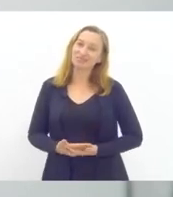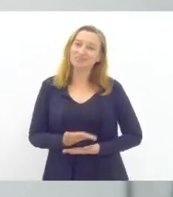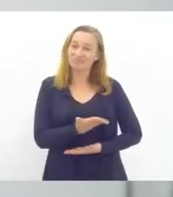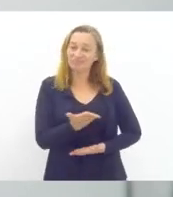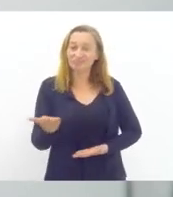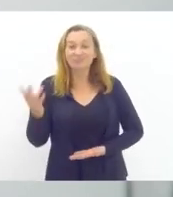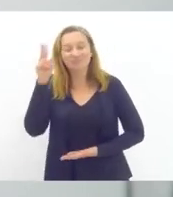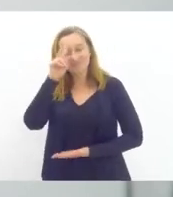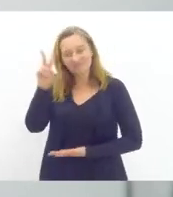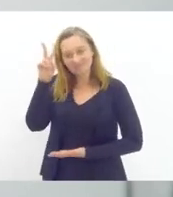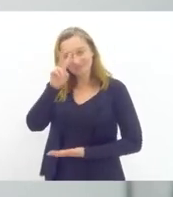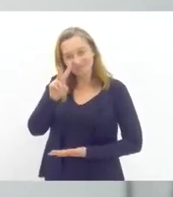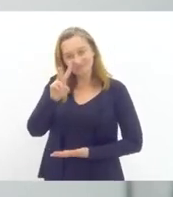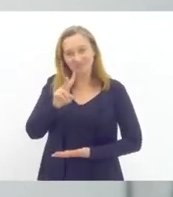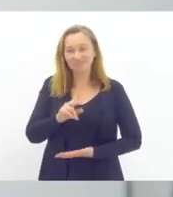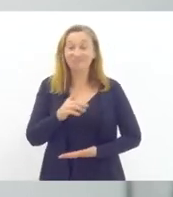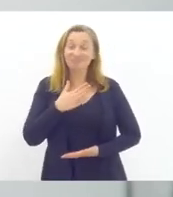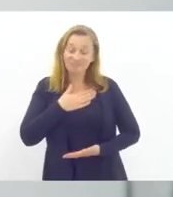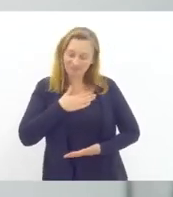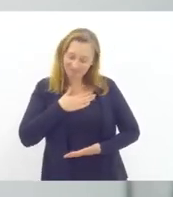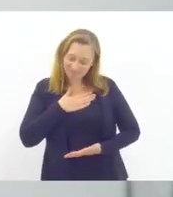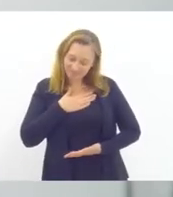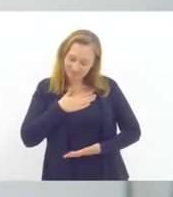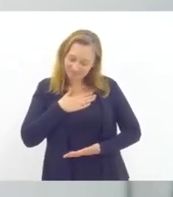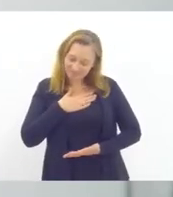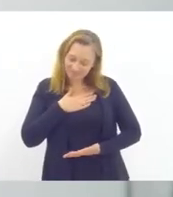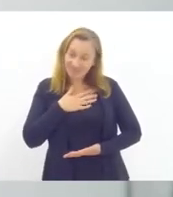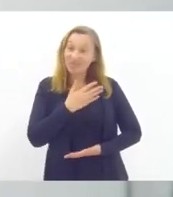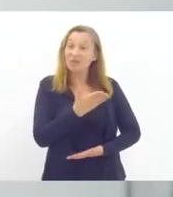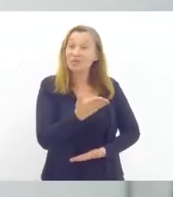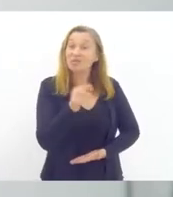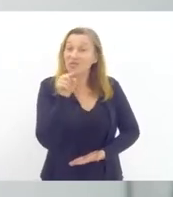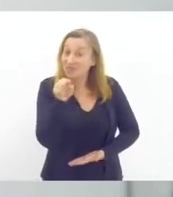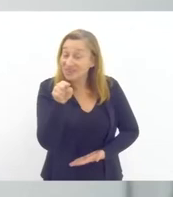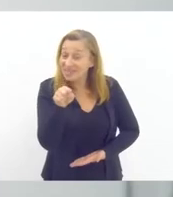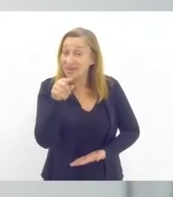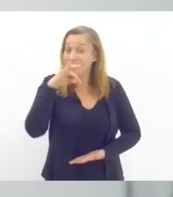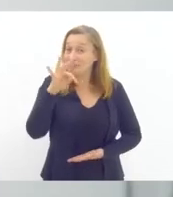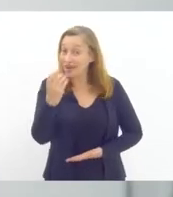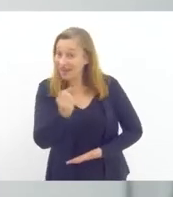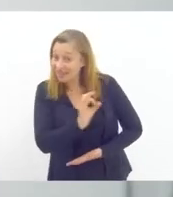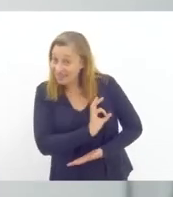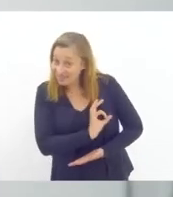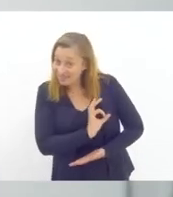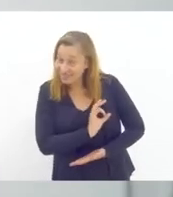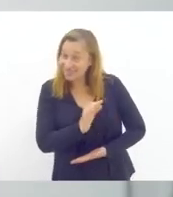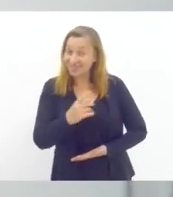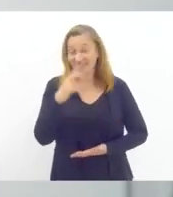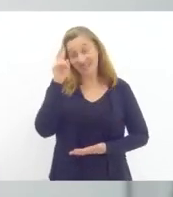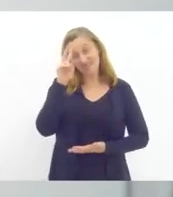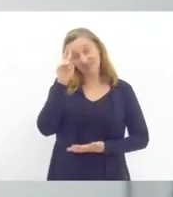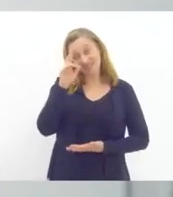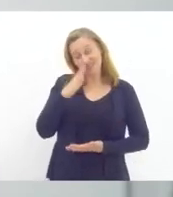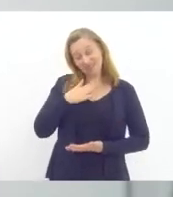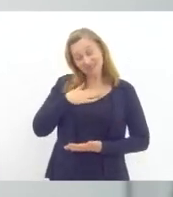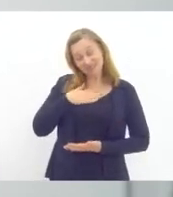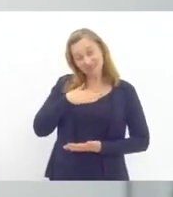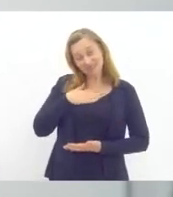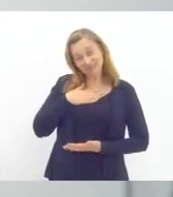lembrarem de mim por você Marta lembrar de mim